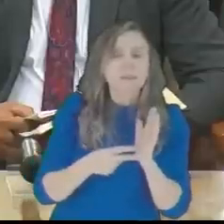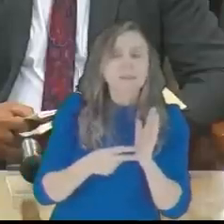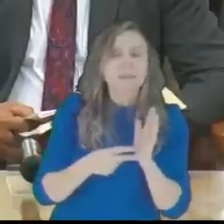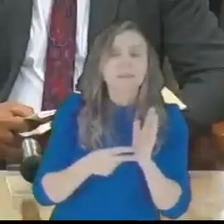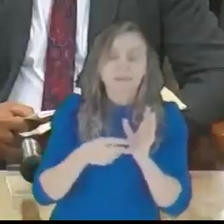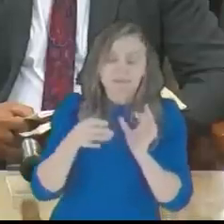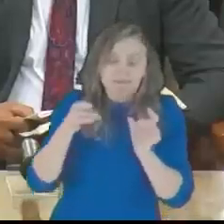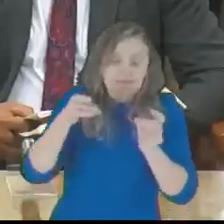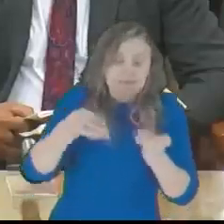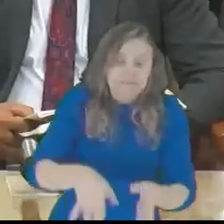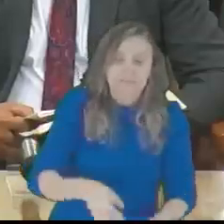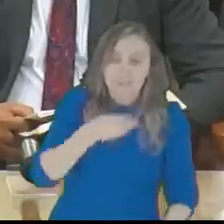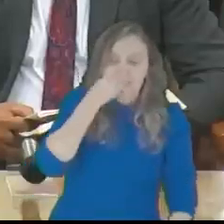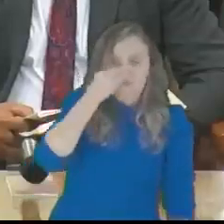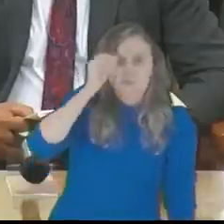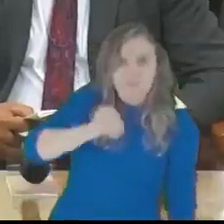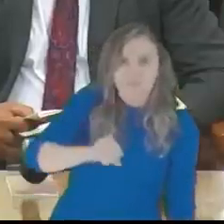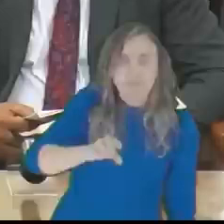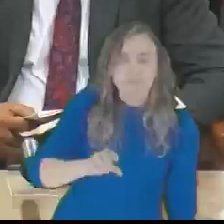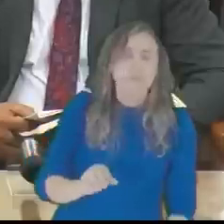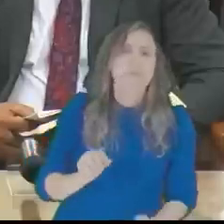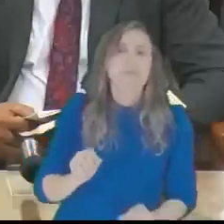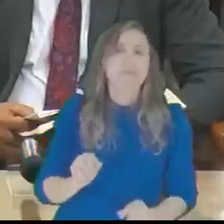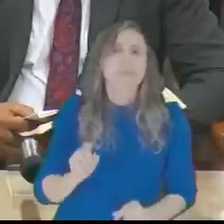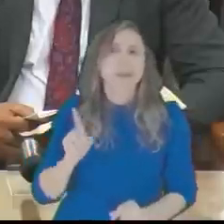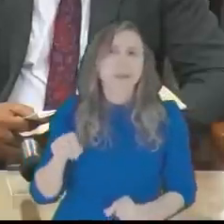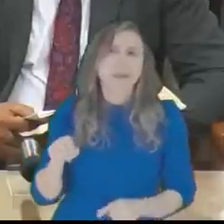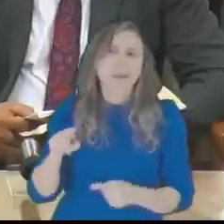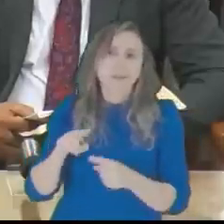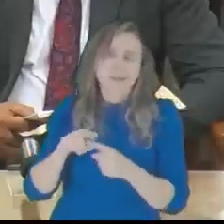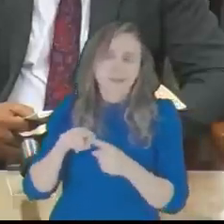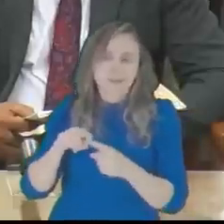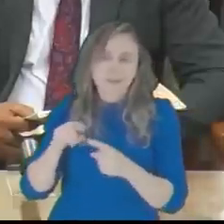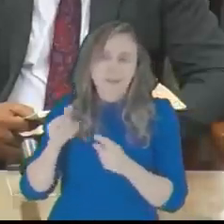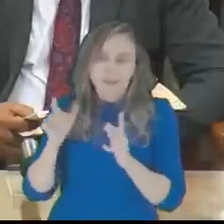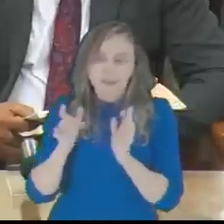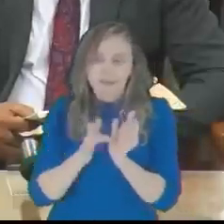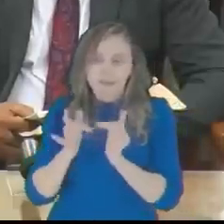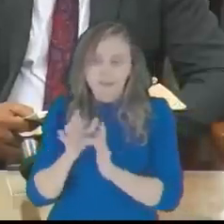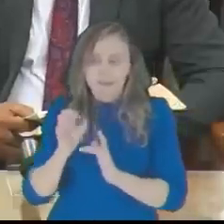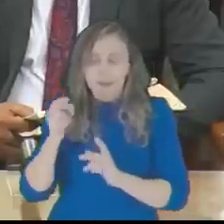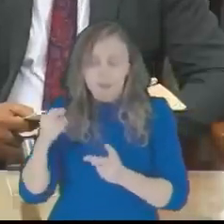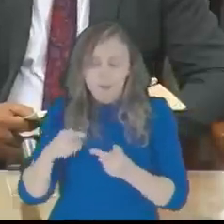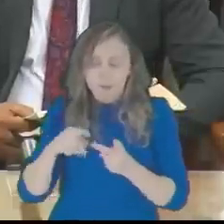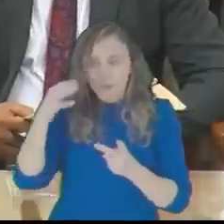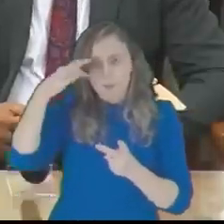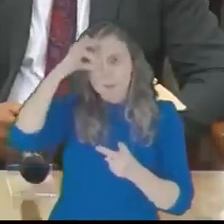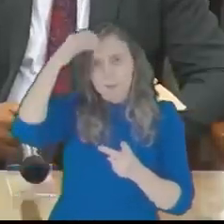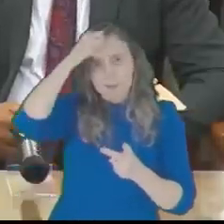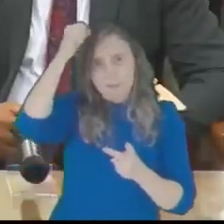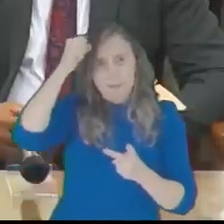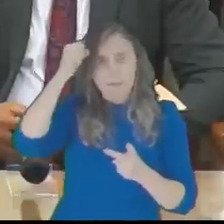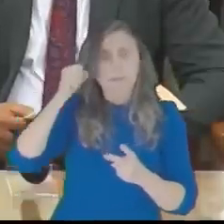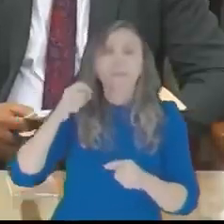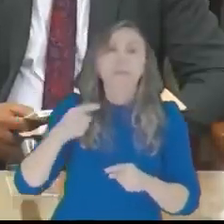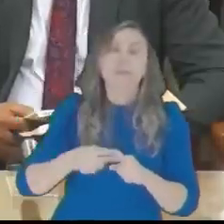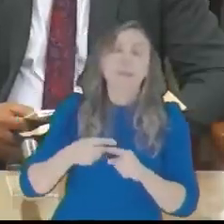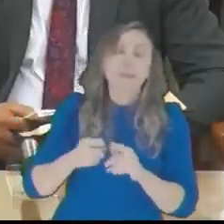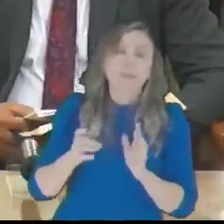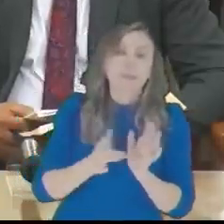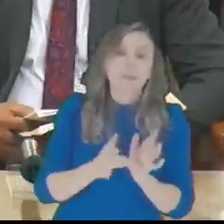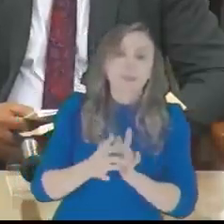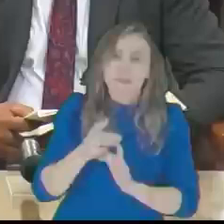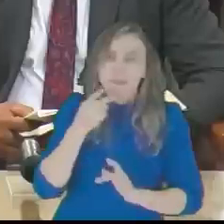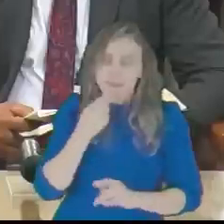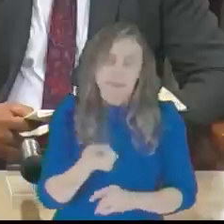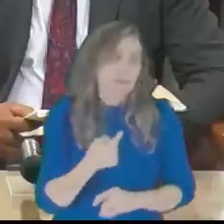Como, afinal, era ele ou era o Espírito Santo? Era o Espírito Santo. E por que ele disse: voltarei para vós? Ele está dizendo que o Espírito